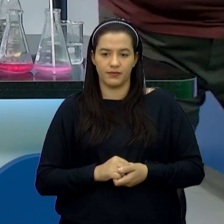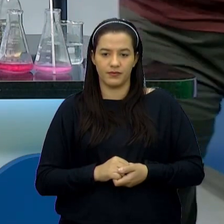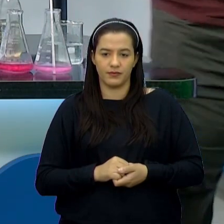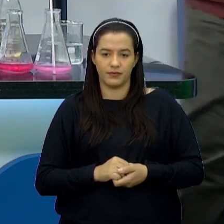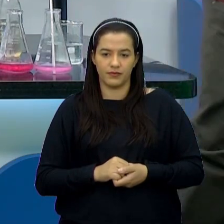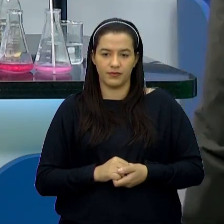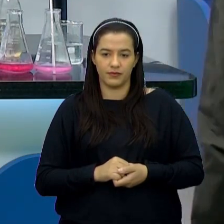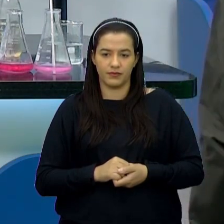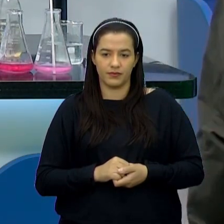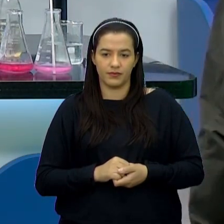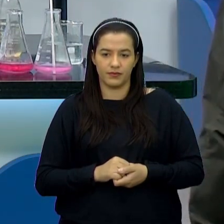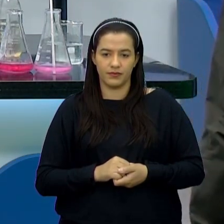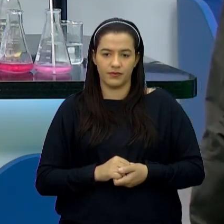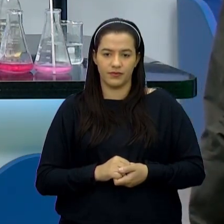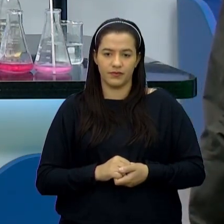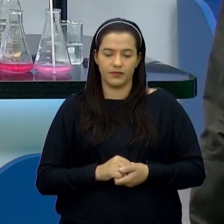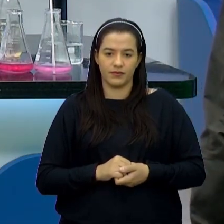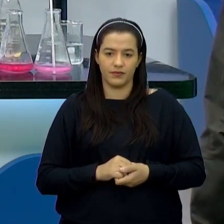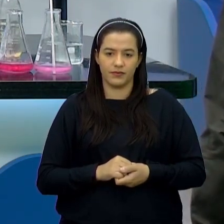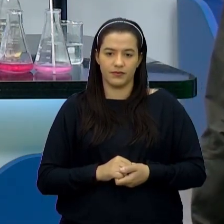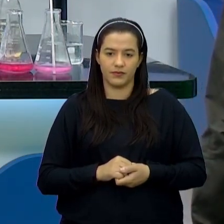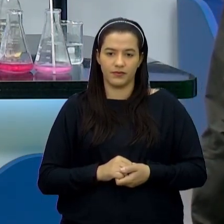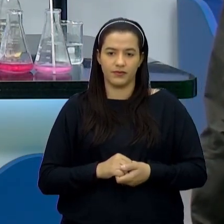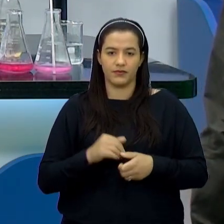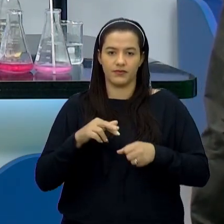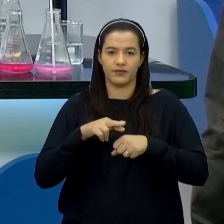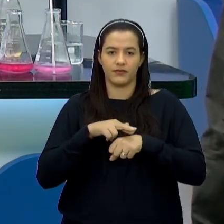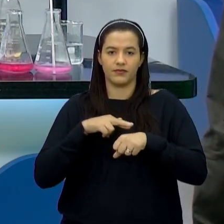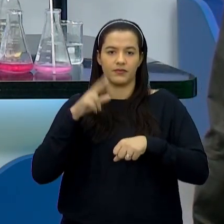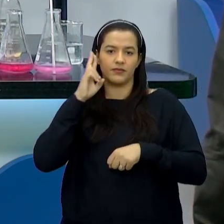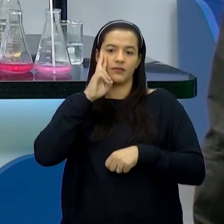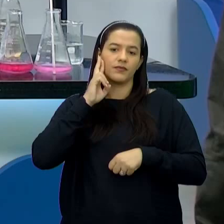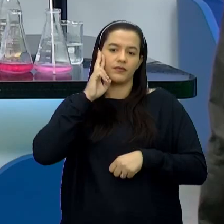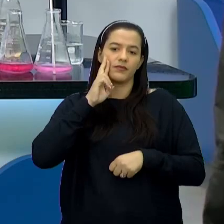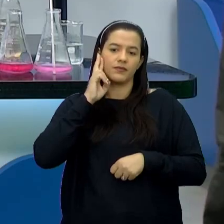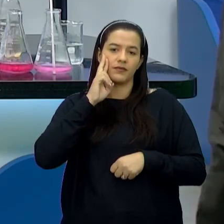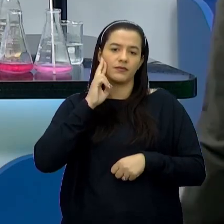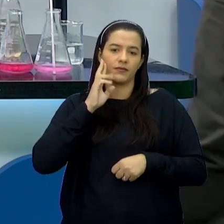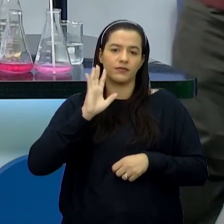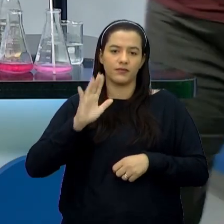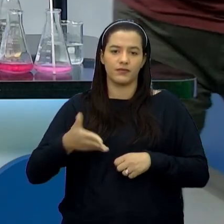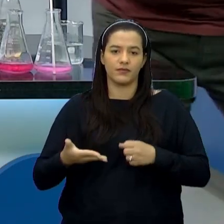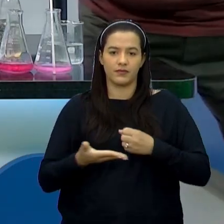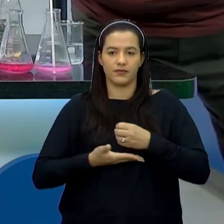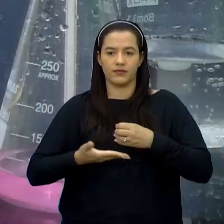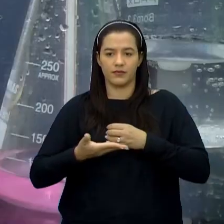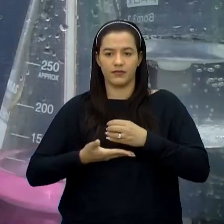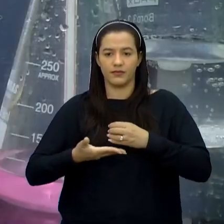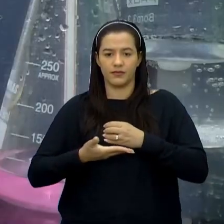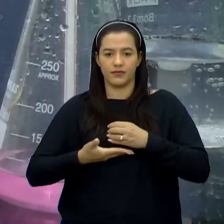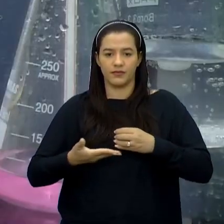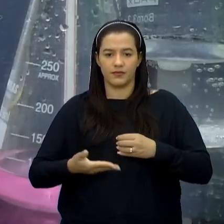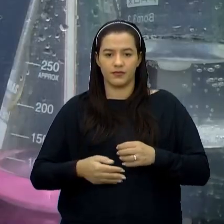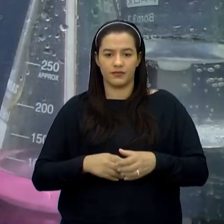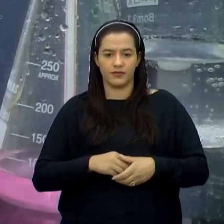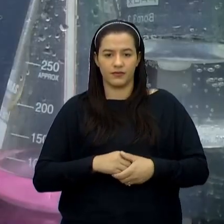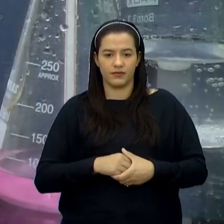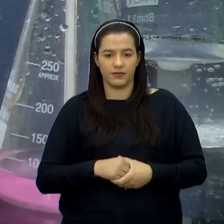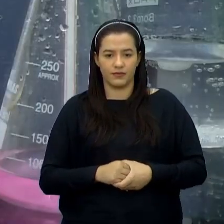Olha lá, já está ficando rosinha. Ah, no fundinho já dá para ver. Ó.